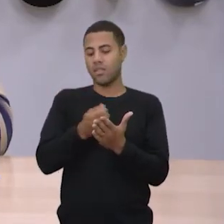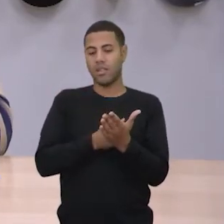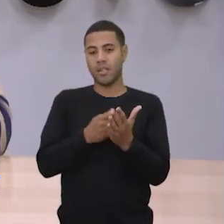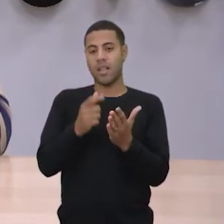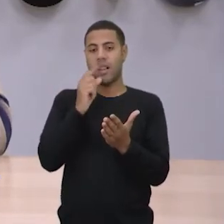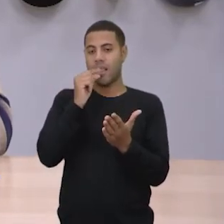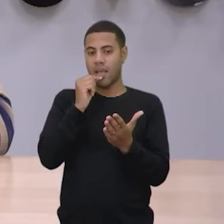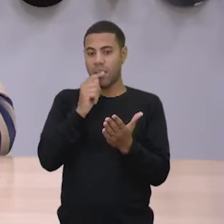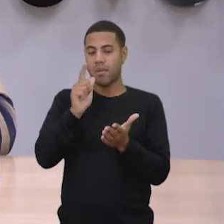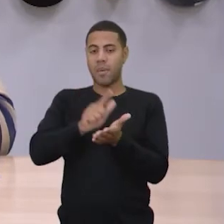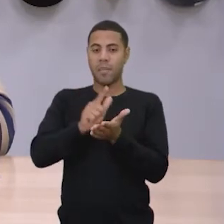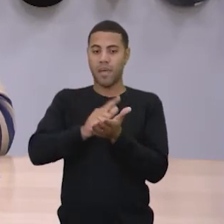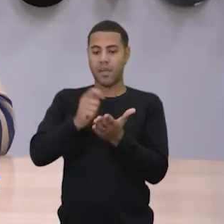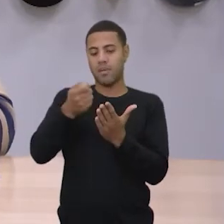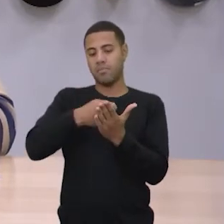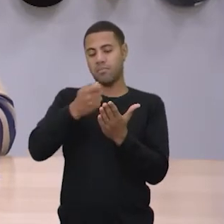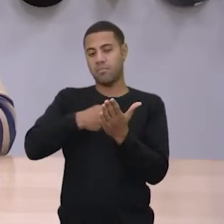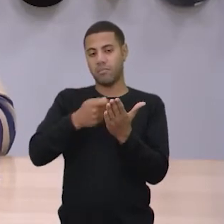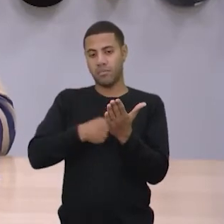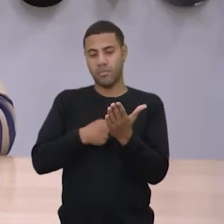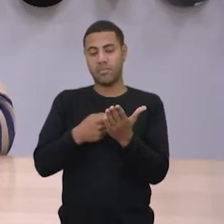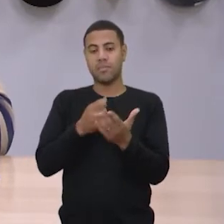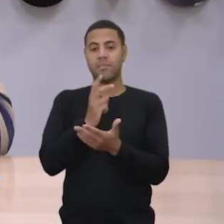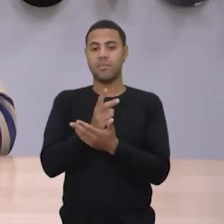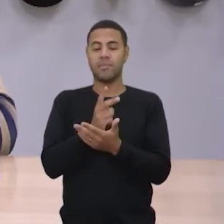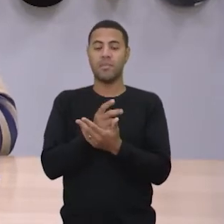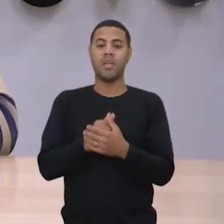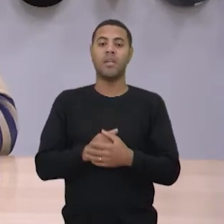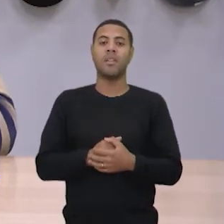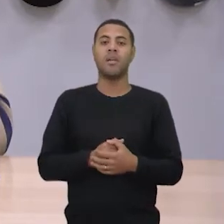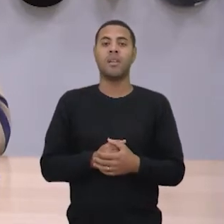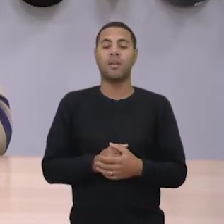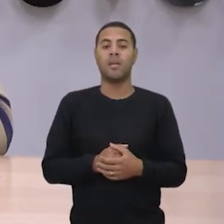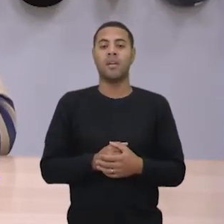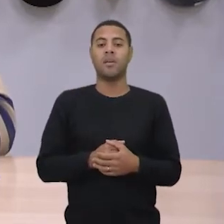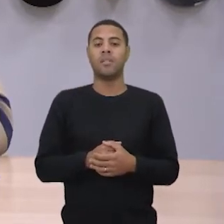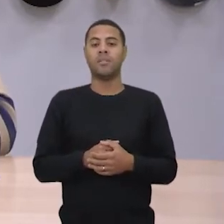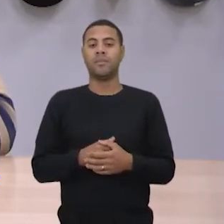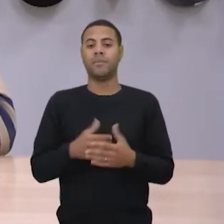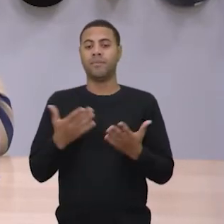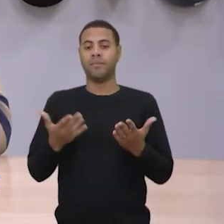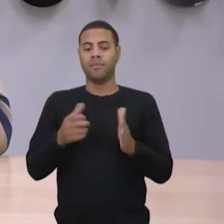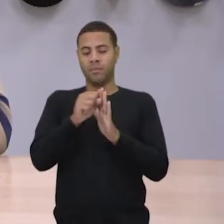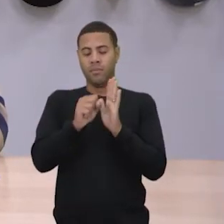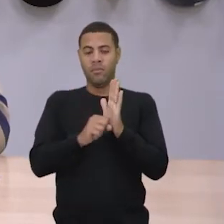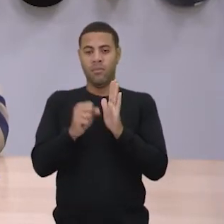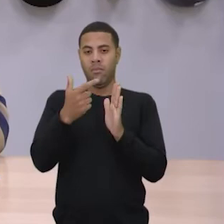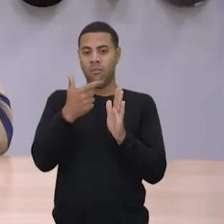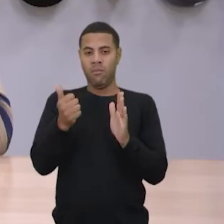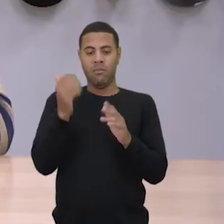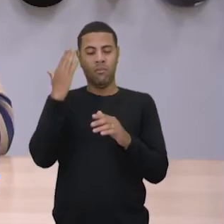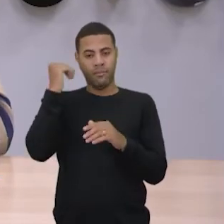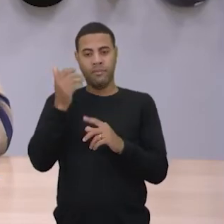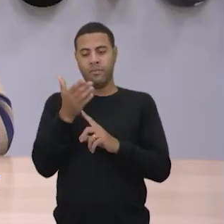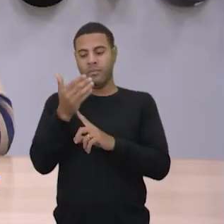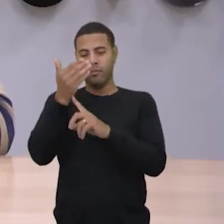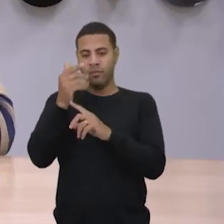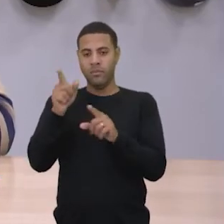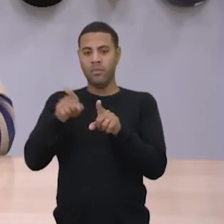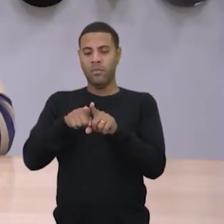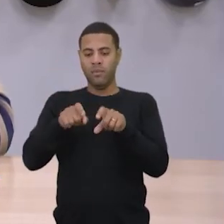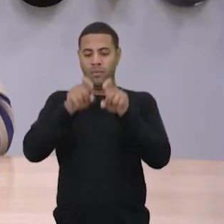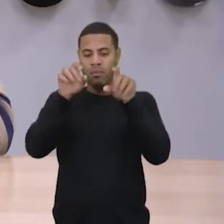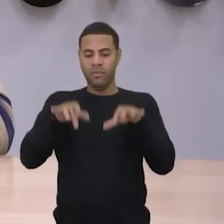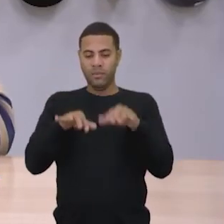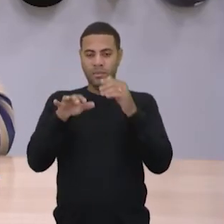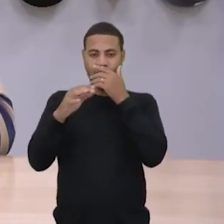de lápis, papel, caneta, tinteiro, né? Nós estamos aí no século XXI, né? Temos tablets, temos